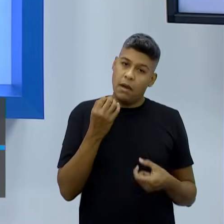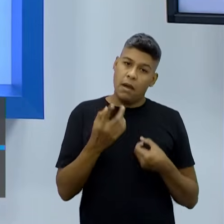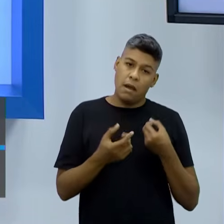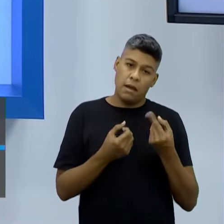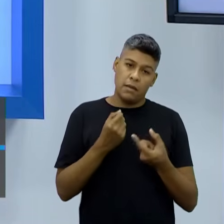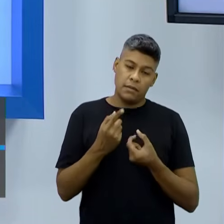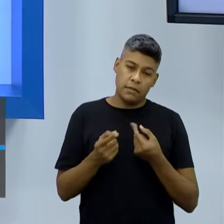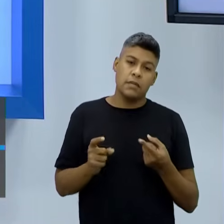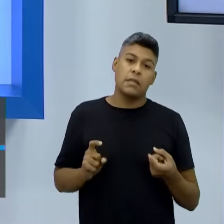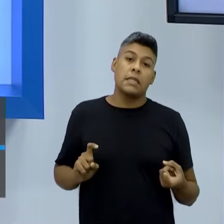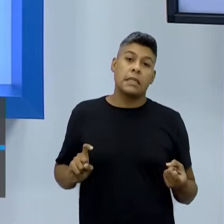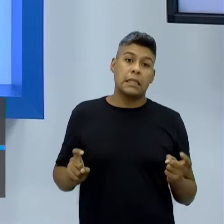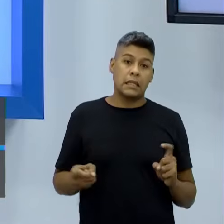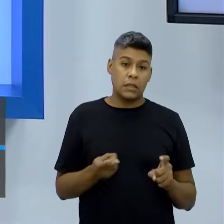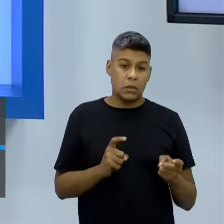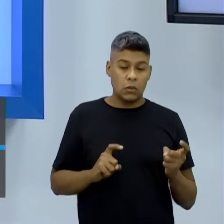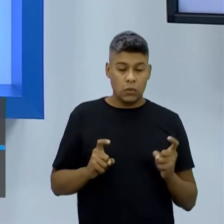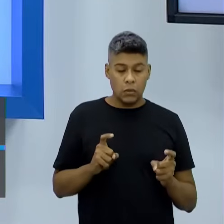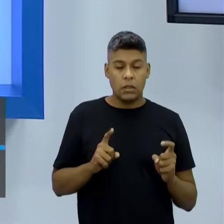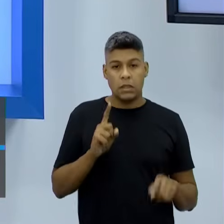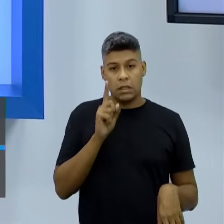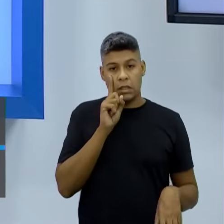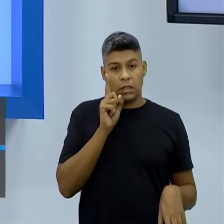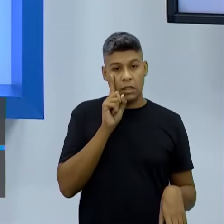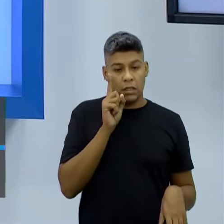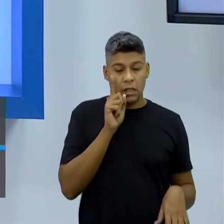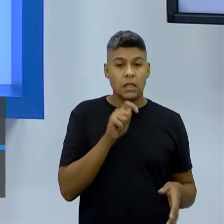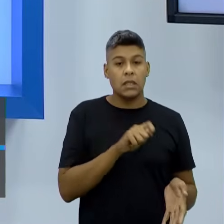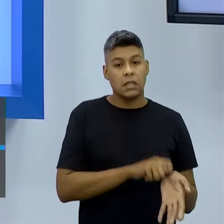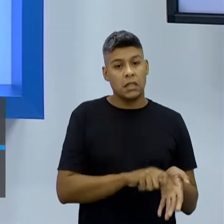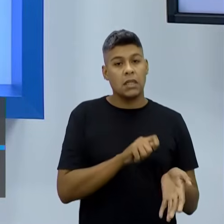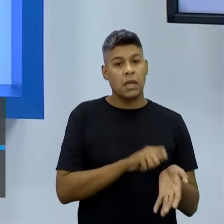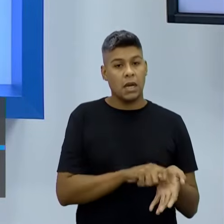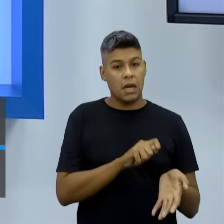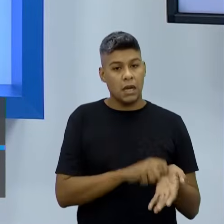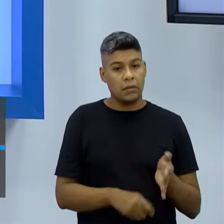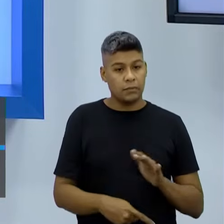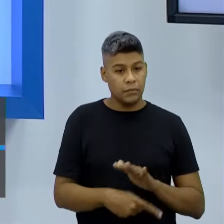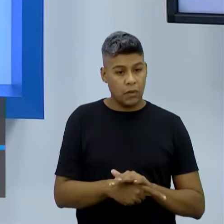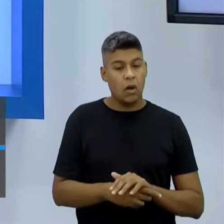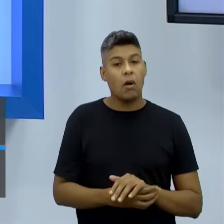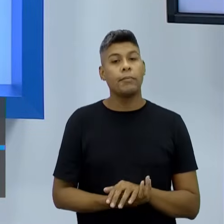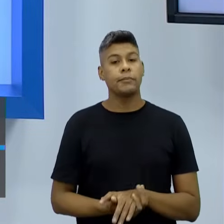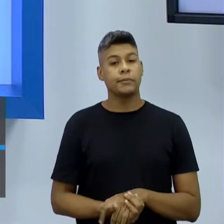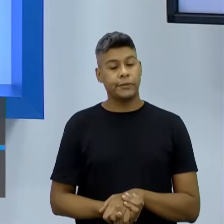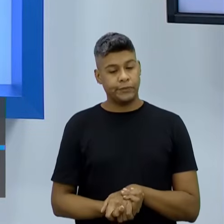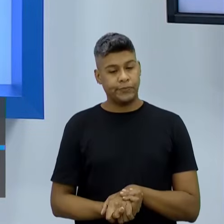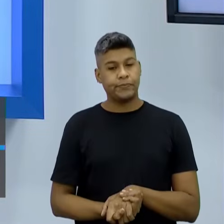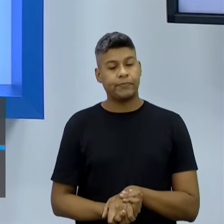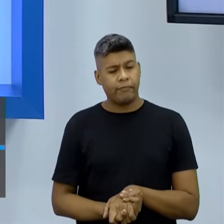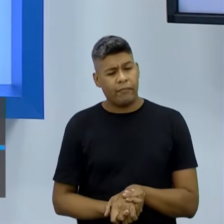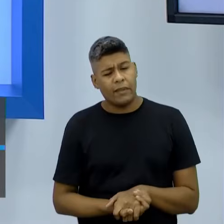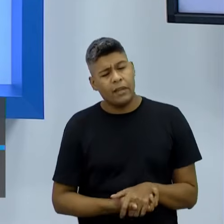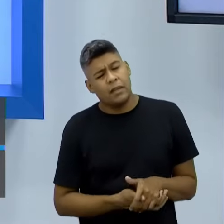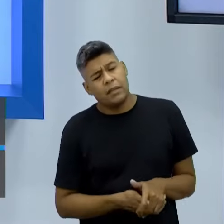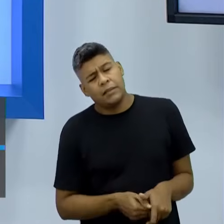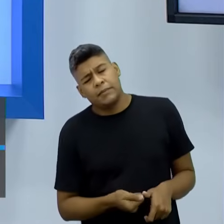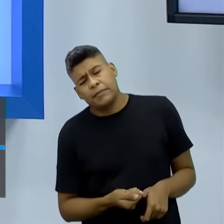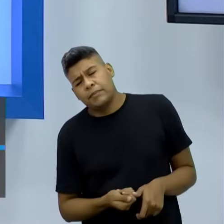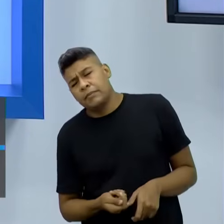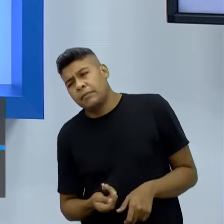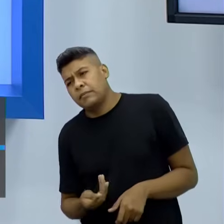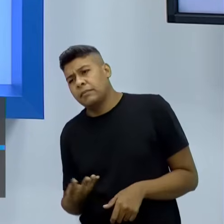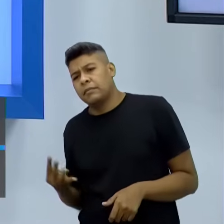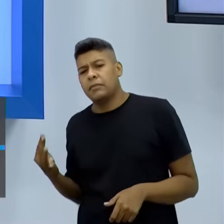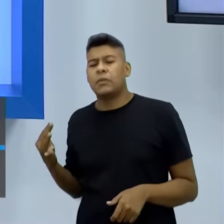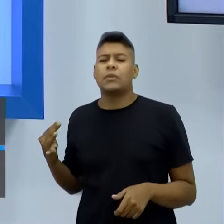vezes ele discutia ali no seu diário, né, ele escrevia então ali no seu caderno muitas também das